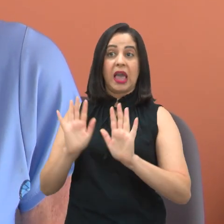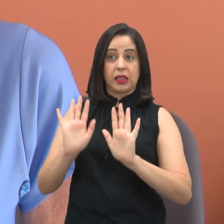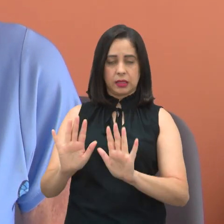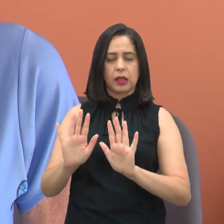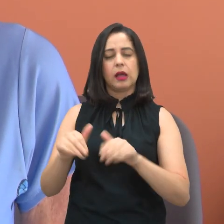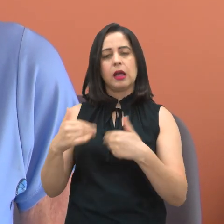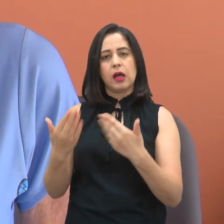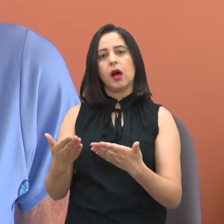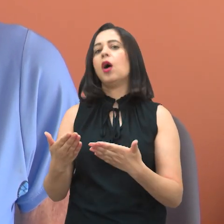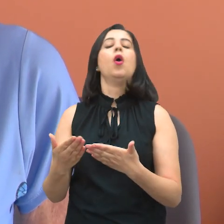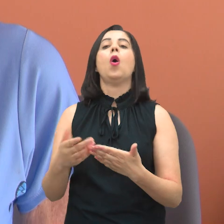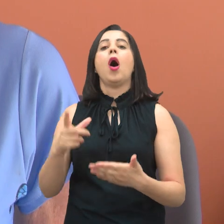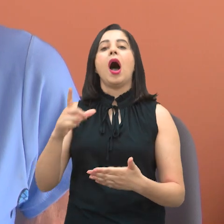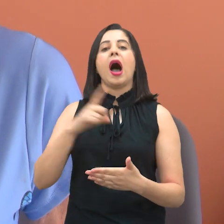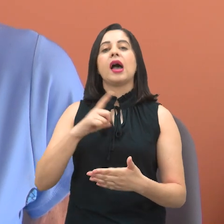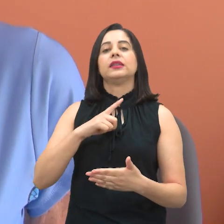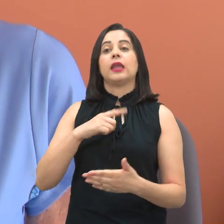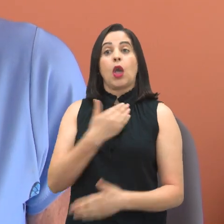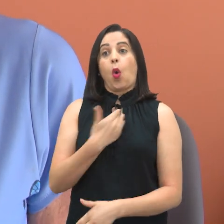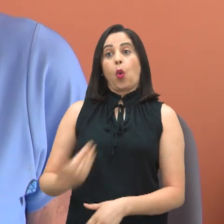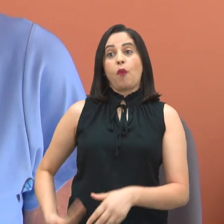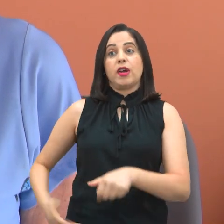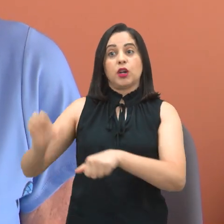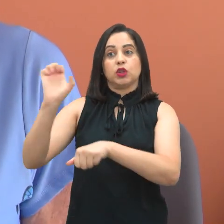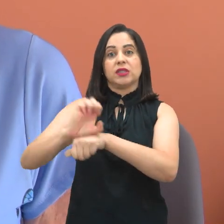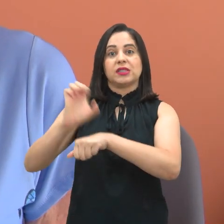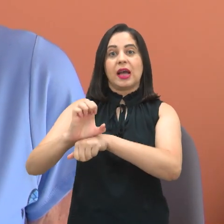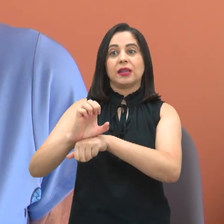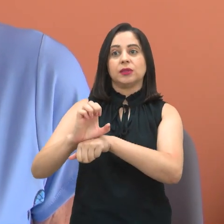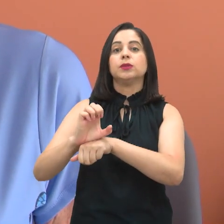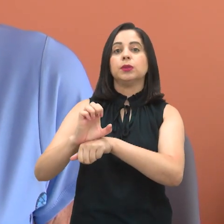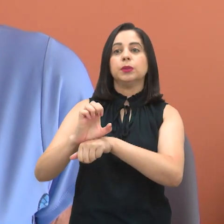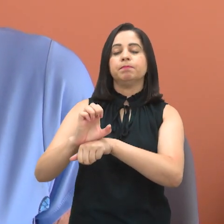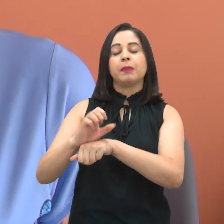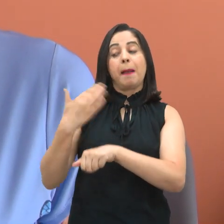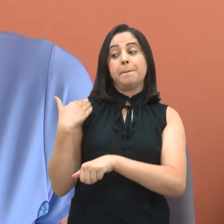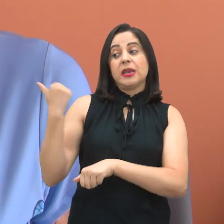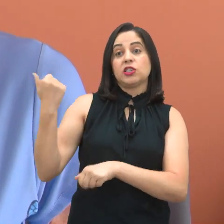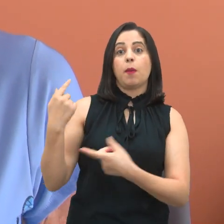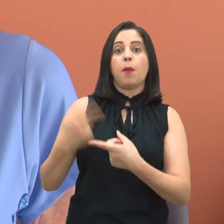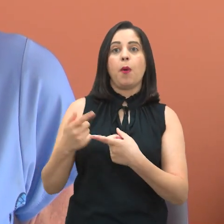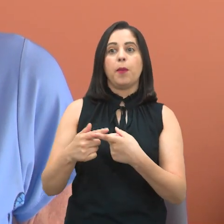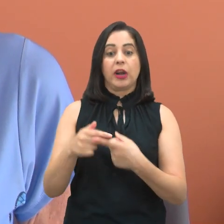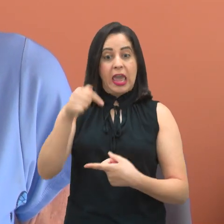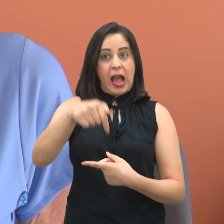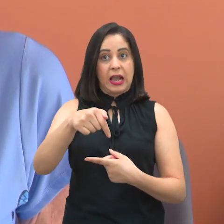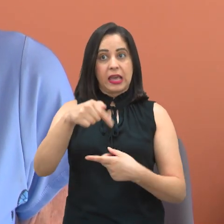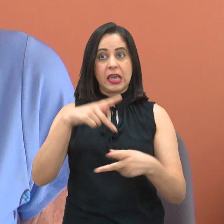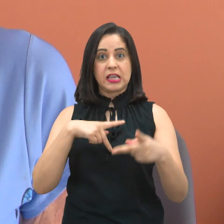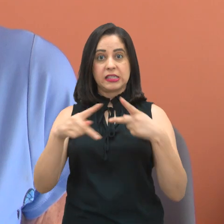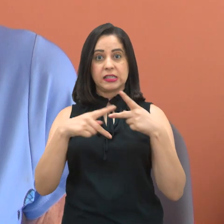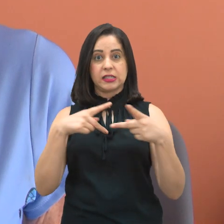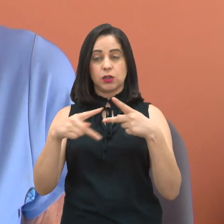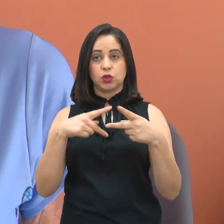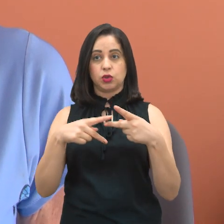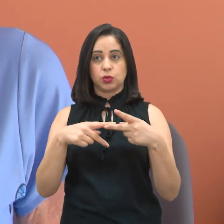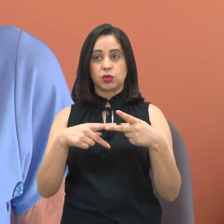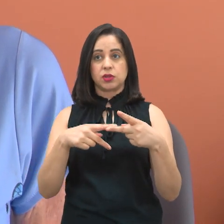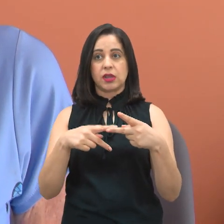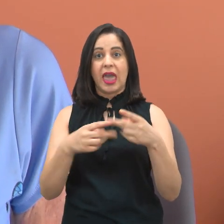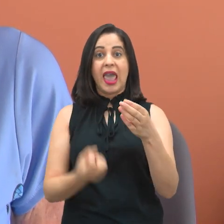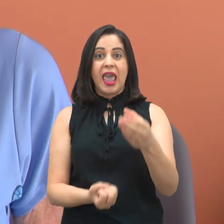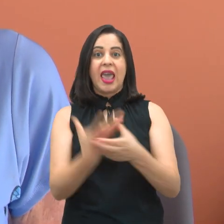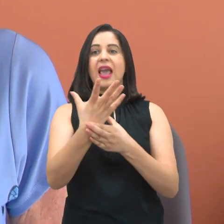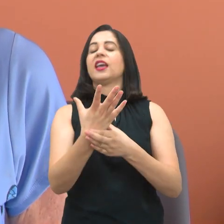do Vale todo, até estadual, que ia ser implantado então aqui os testes rápidos, que é uma